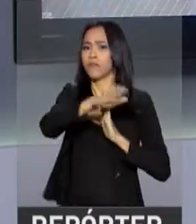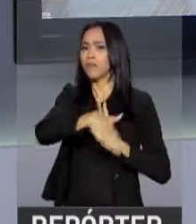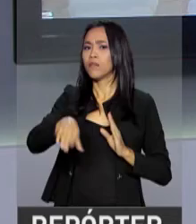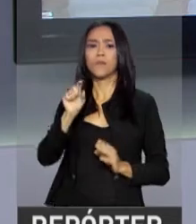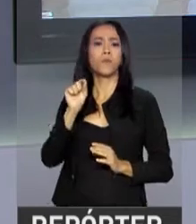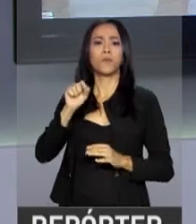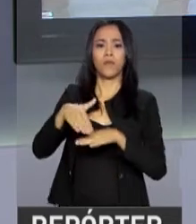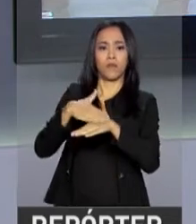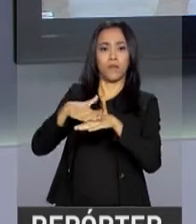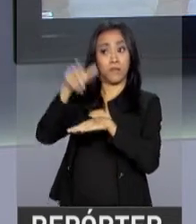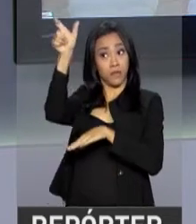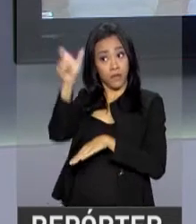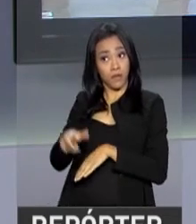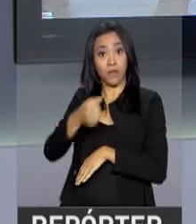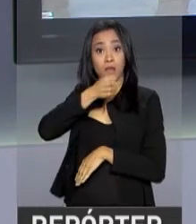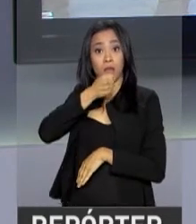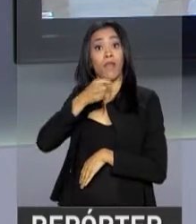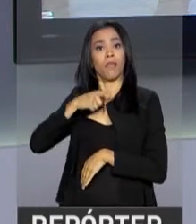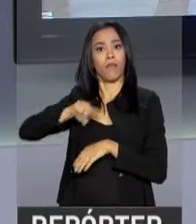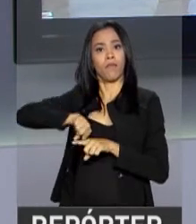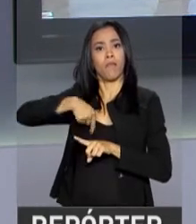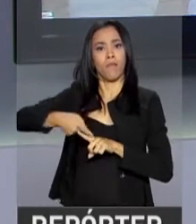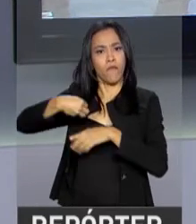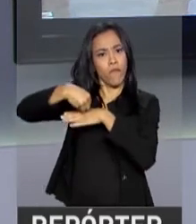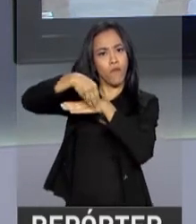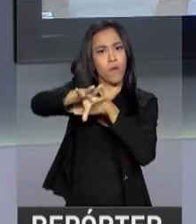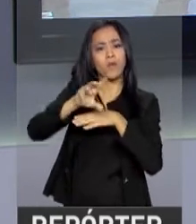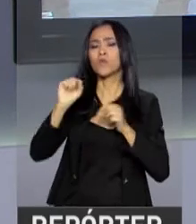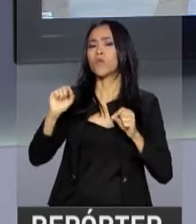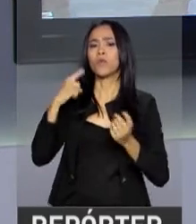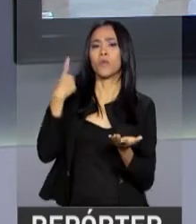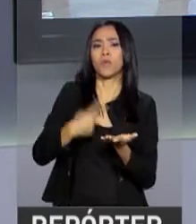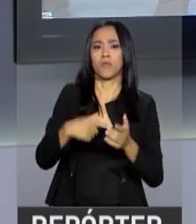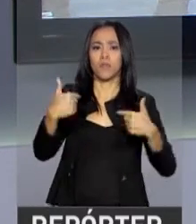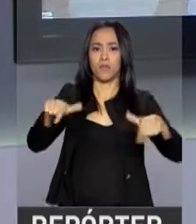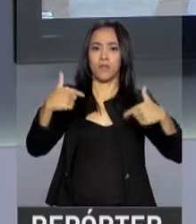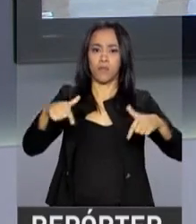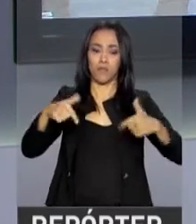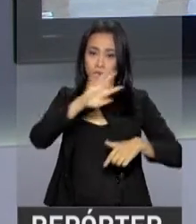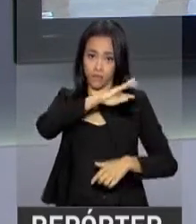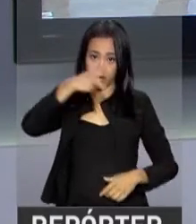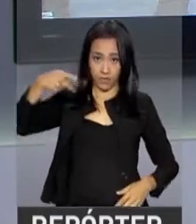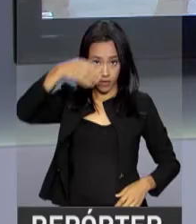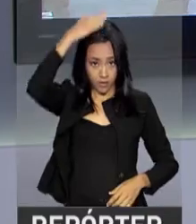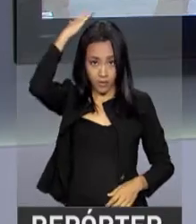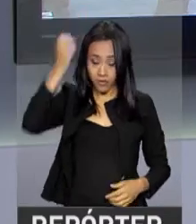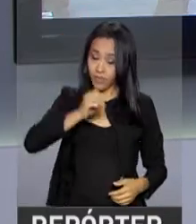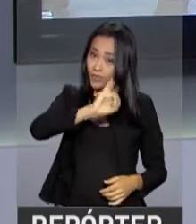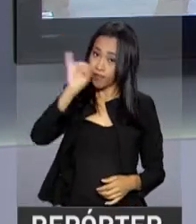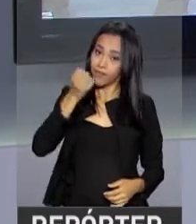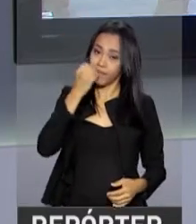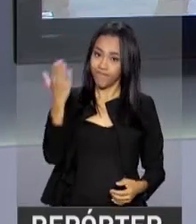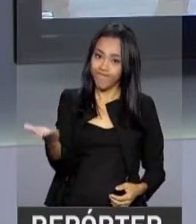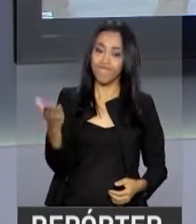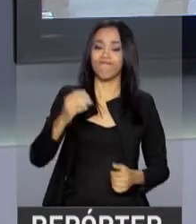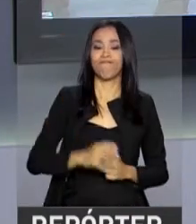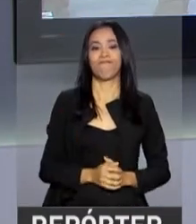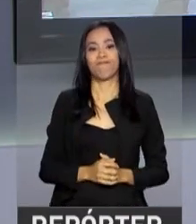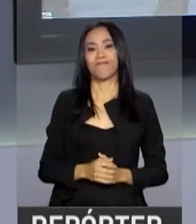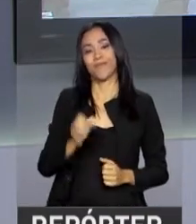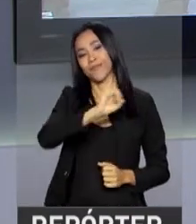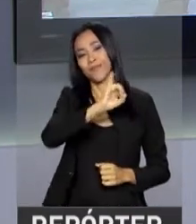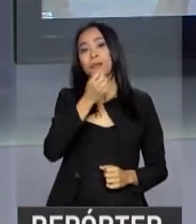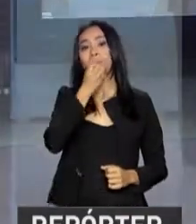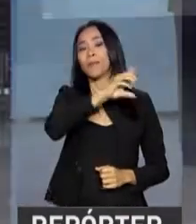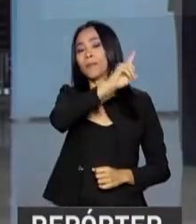repórter márcia fernandes ela tem as informações sobre a agenda do presidente michel temer olá massa com você o lá